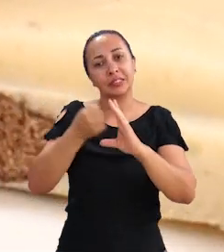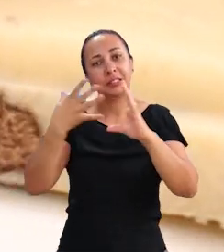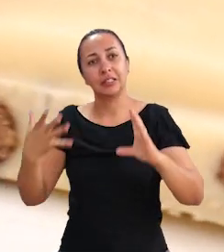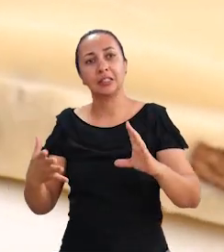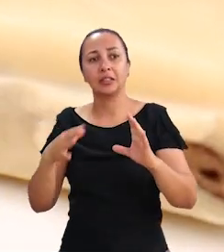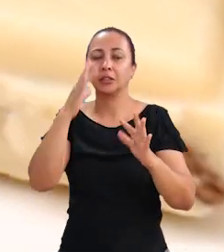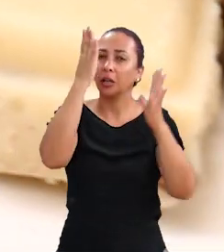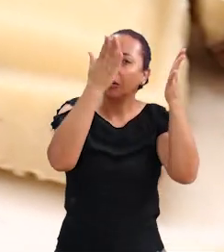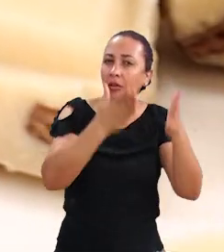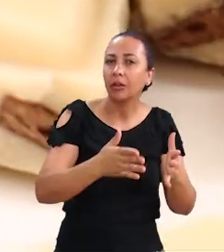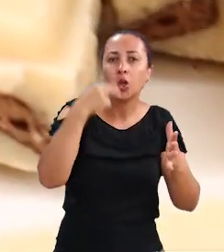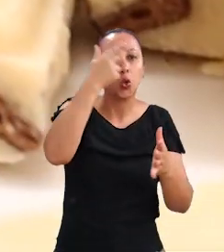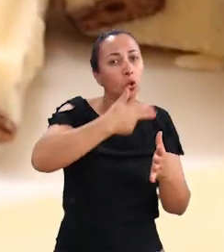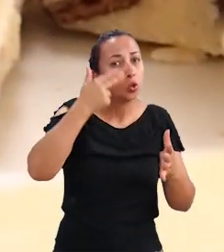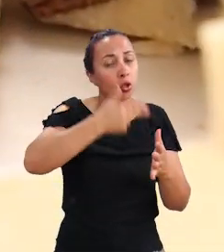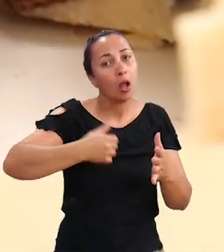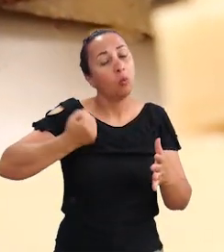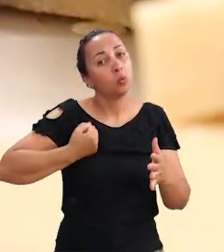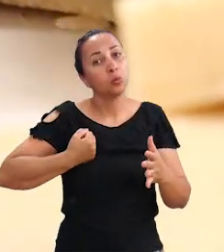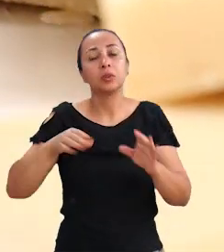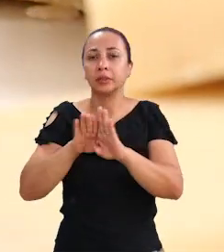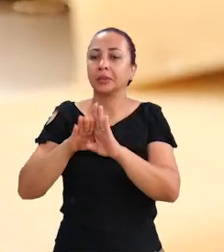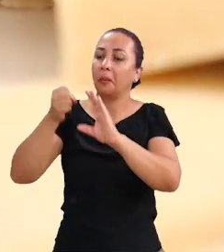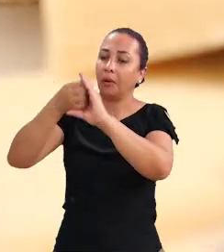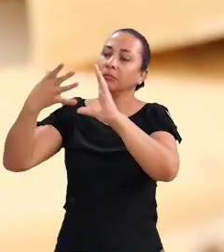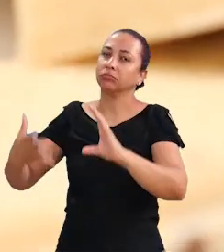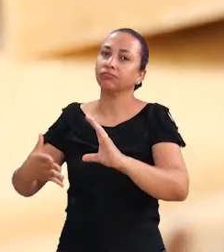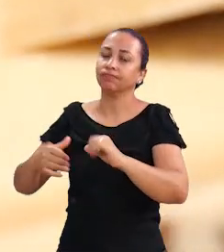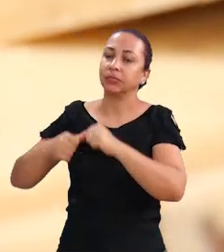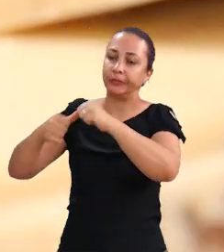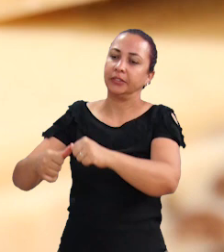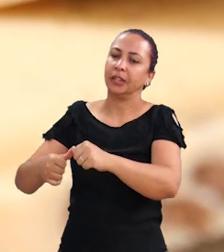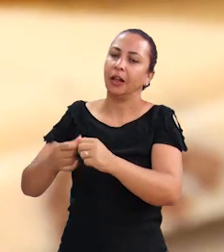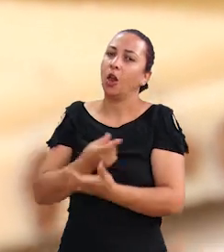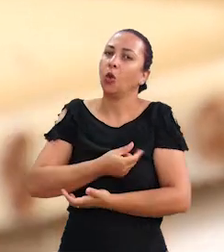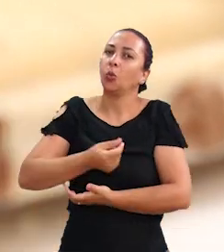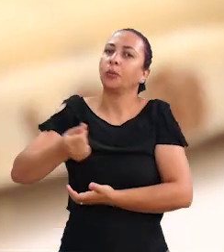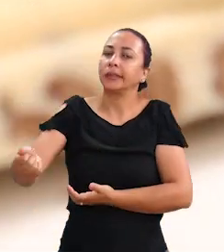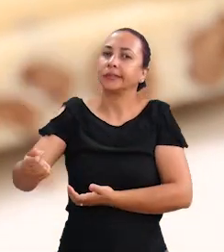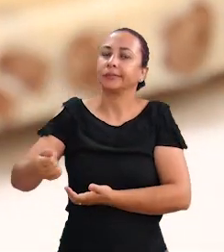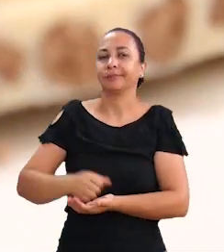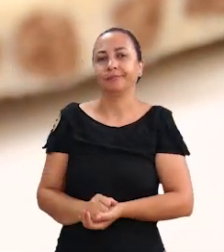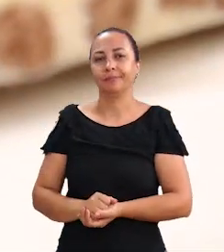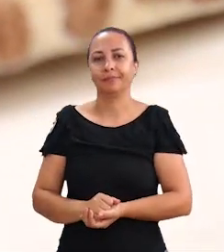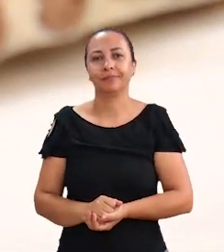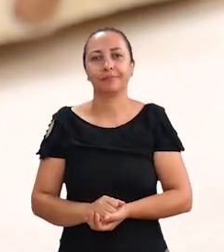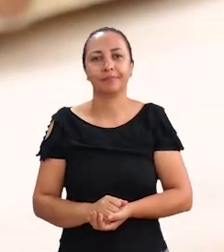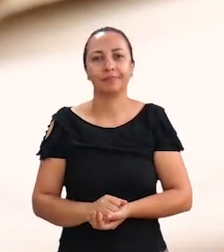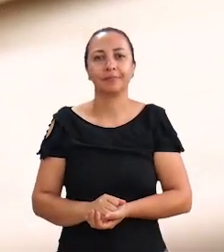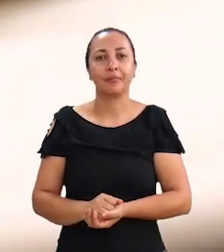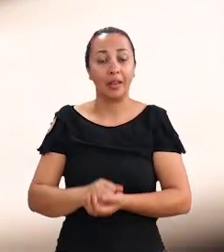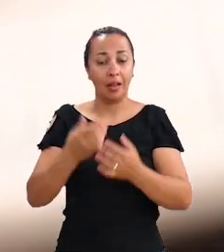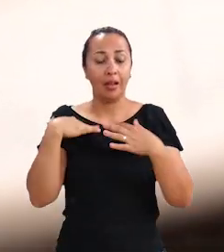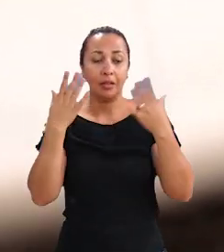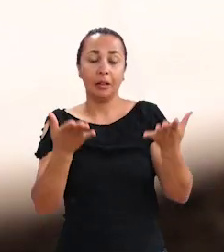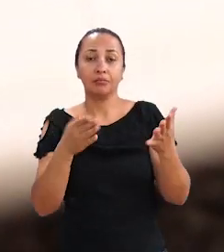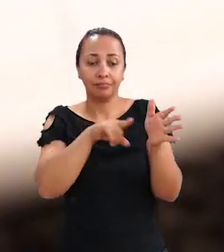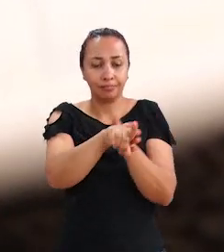nutricional, como também no aspecto da estabilidade do produto ao longo da vida de prateleira. Bom, a gente está na